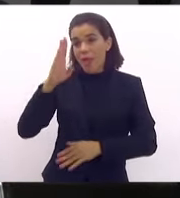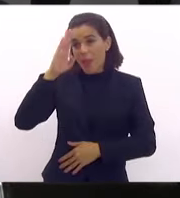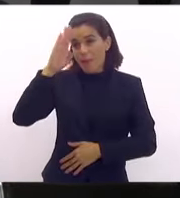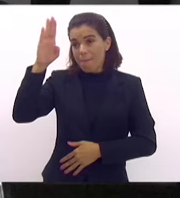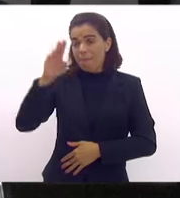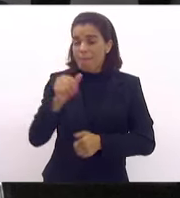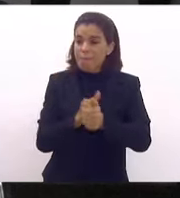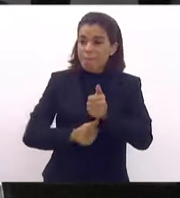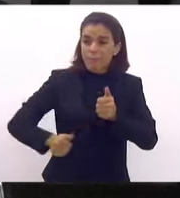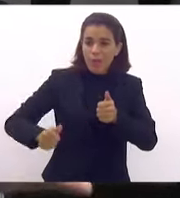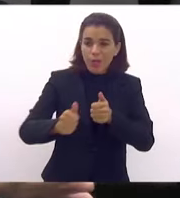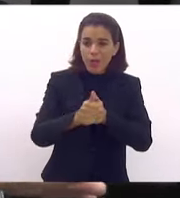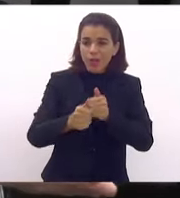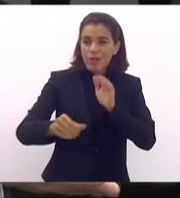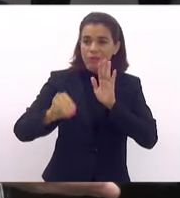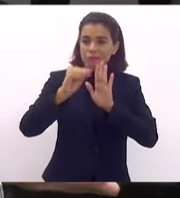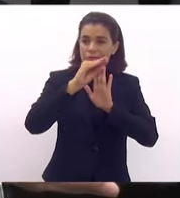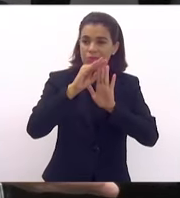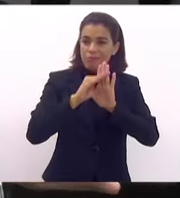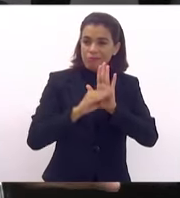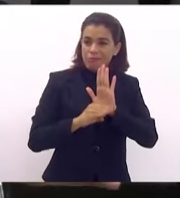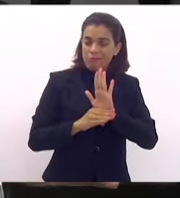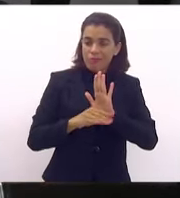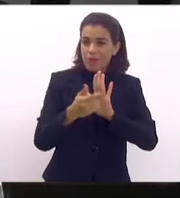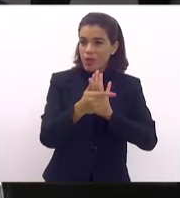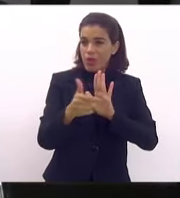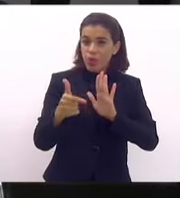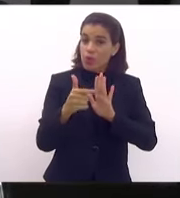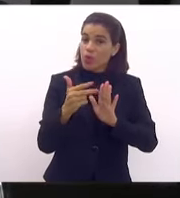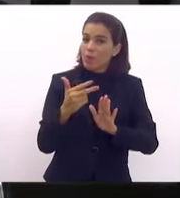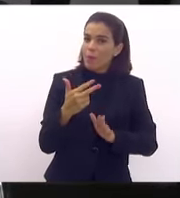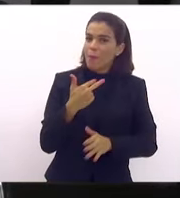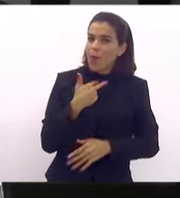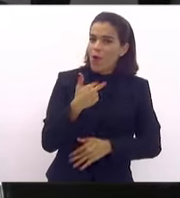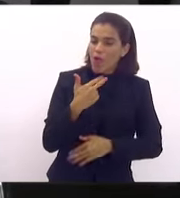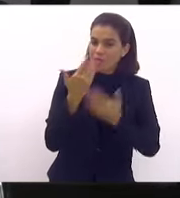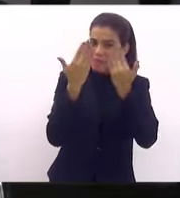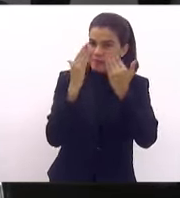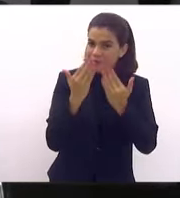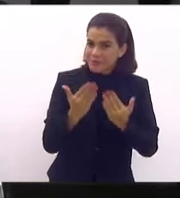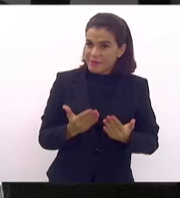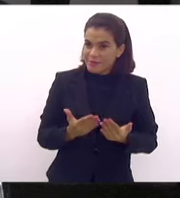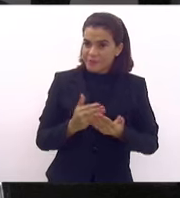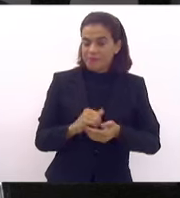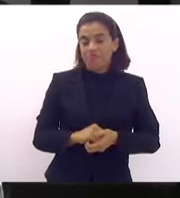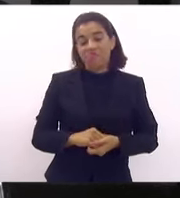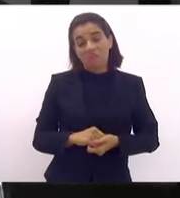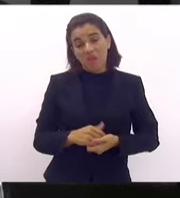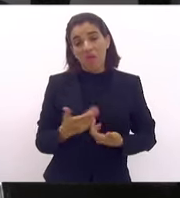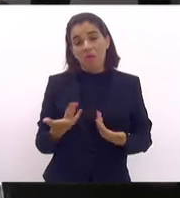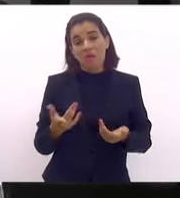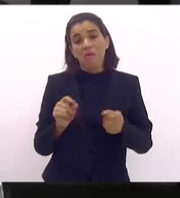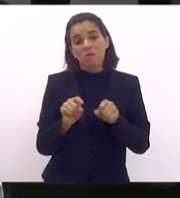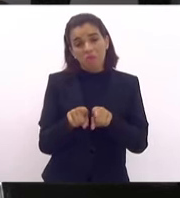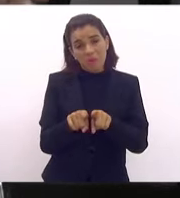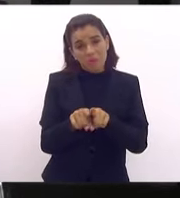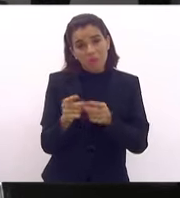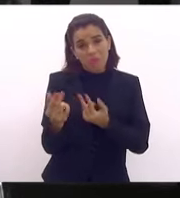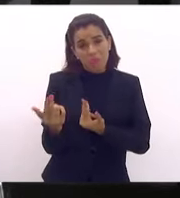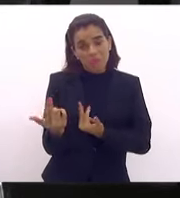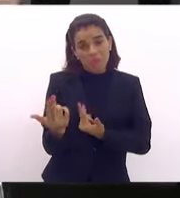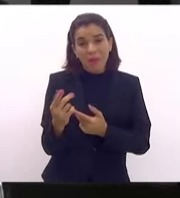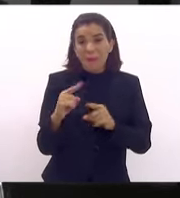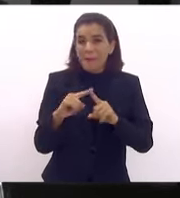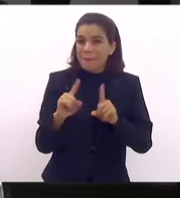ir à pauta e não cabe vista. Então, eu também faria esse apelo, mas quando